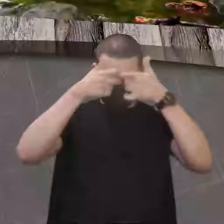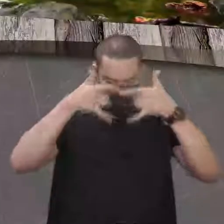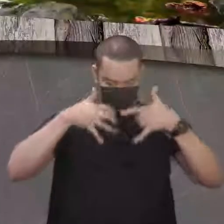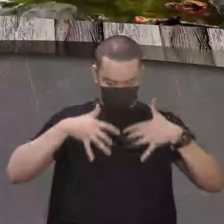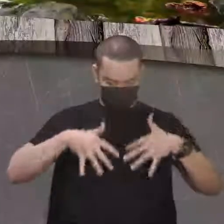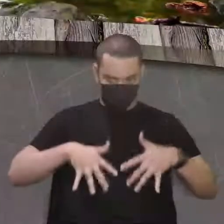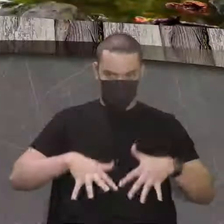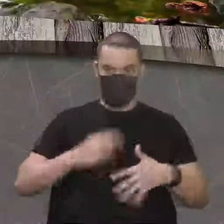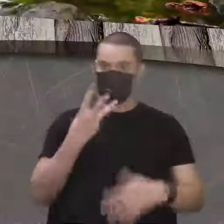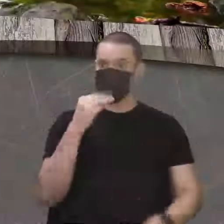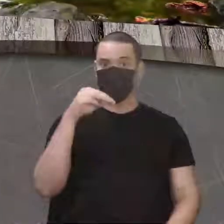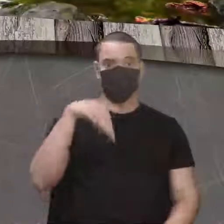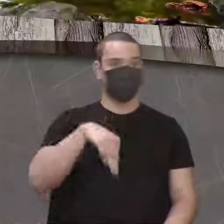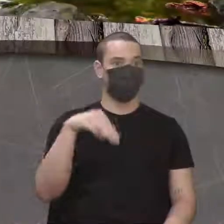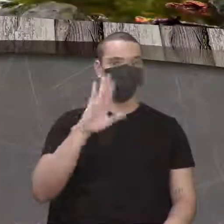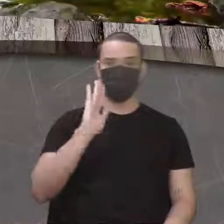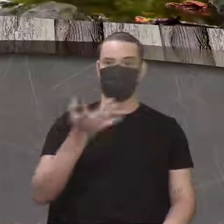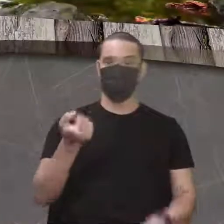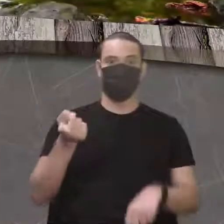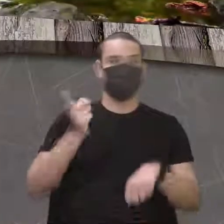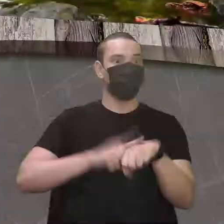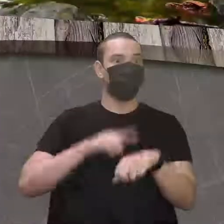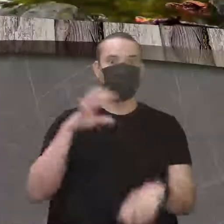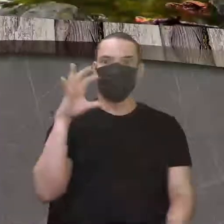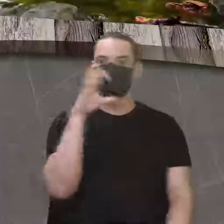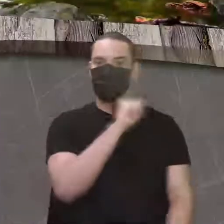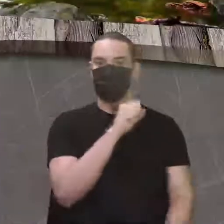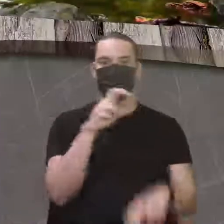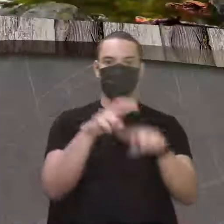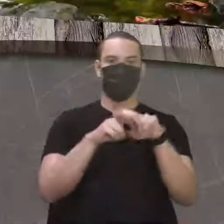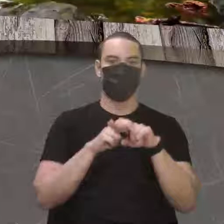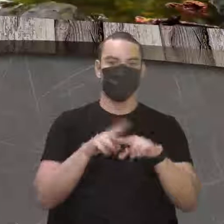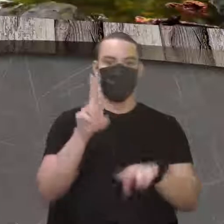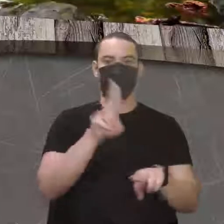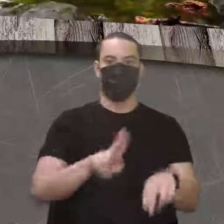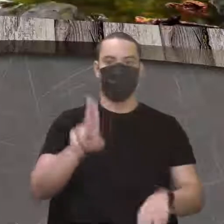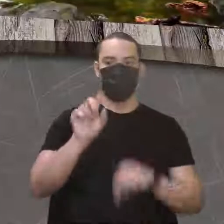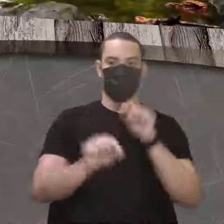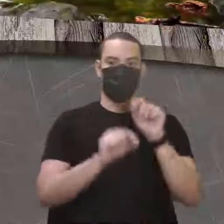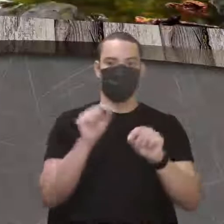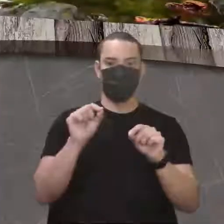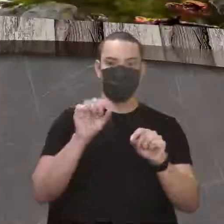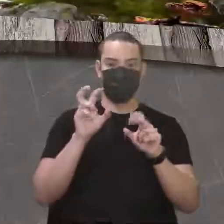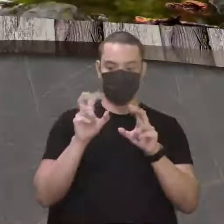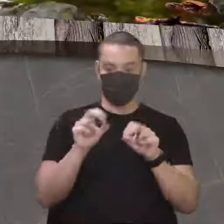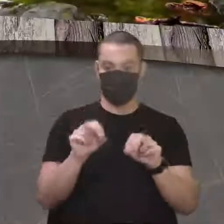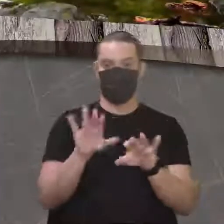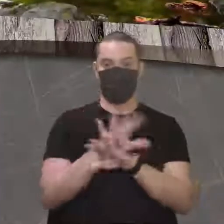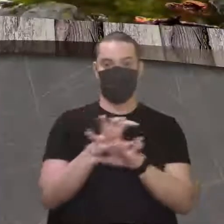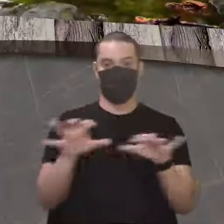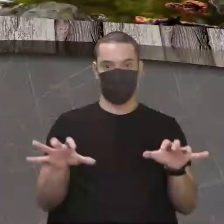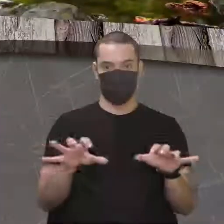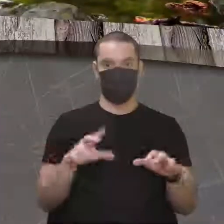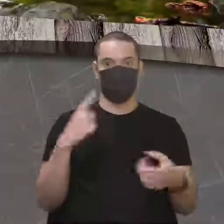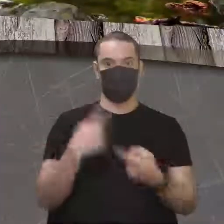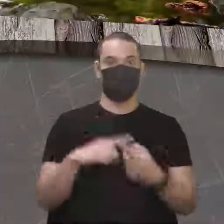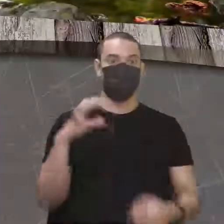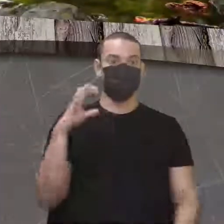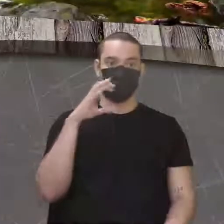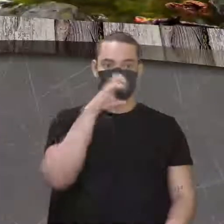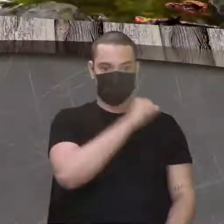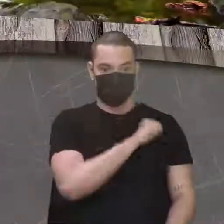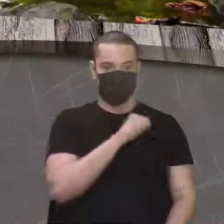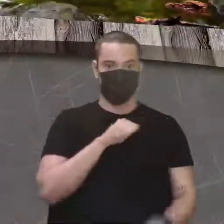infectado, tá? É rápida. Então, por isso que eles utilizam esse micro-organismo, por causa da agilidade da